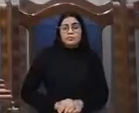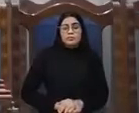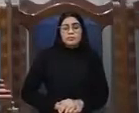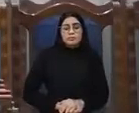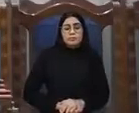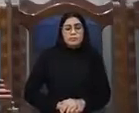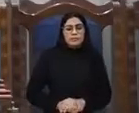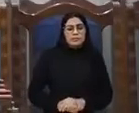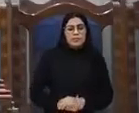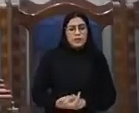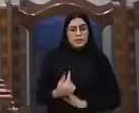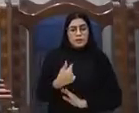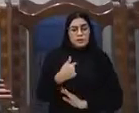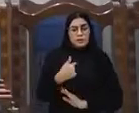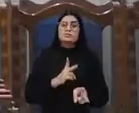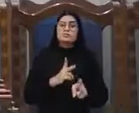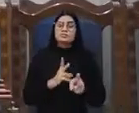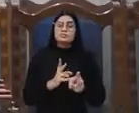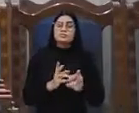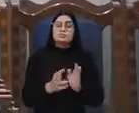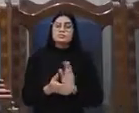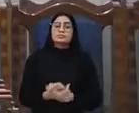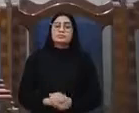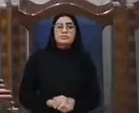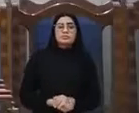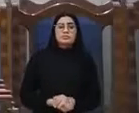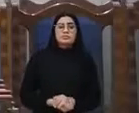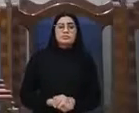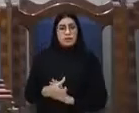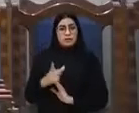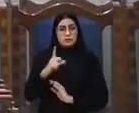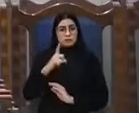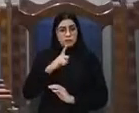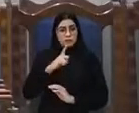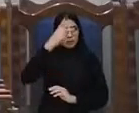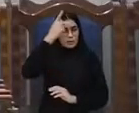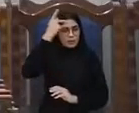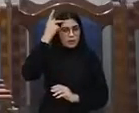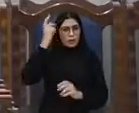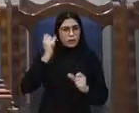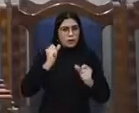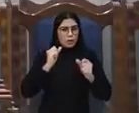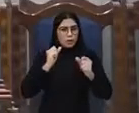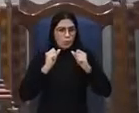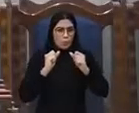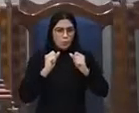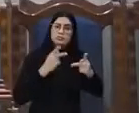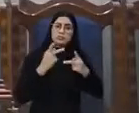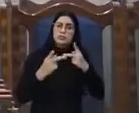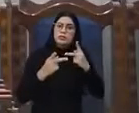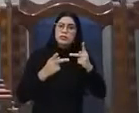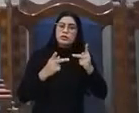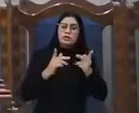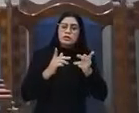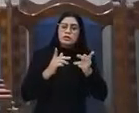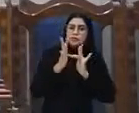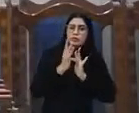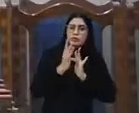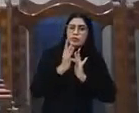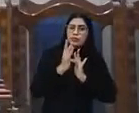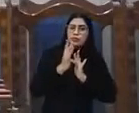pessoa que tem motivos para dizer que Jesus está vivo, sou eu. Primeiro, porque eu creio na palavra de